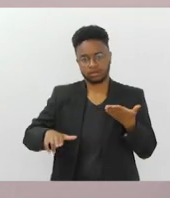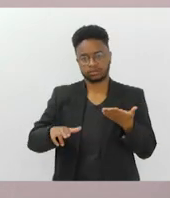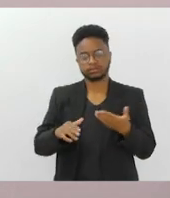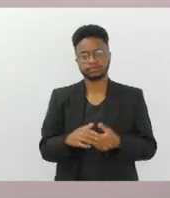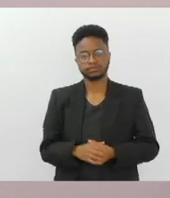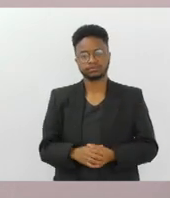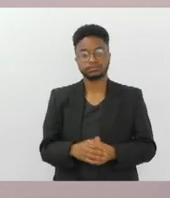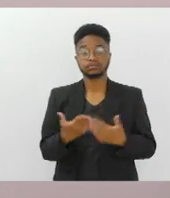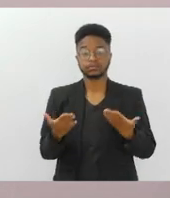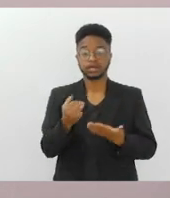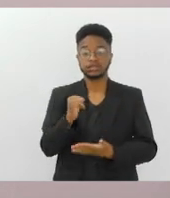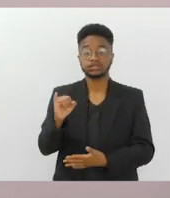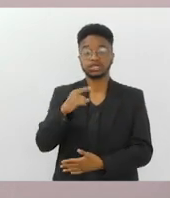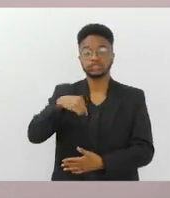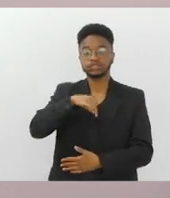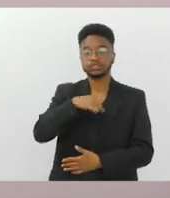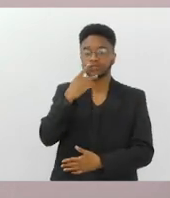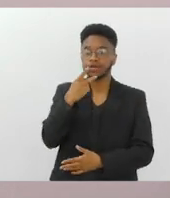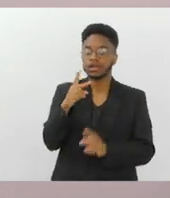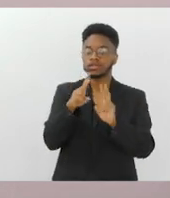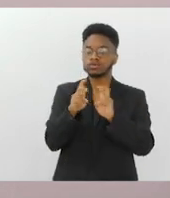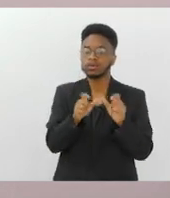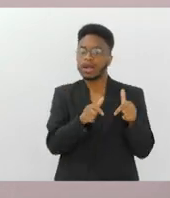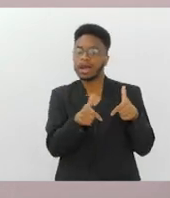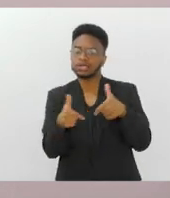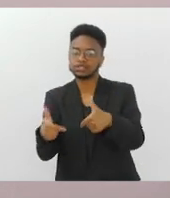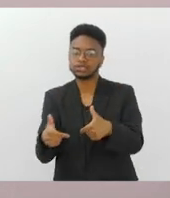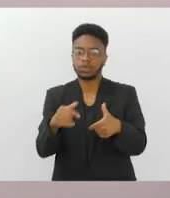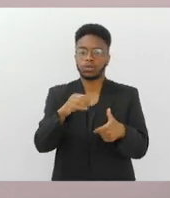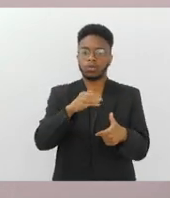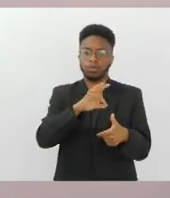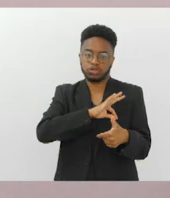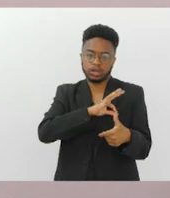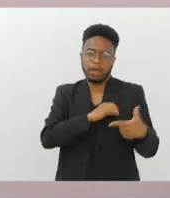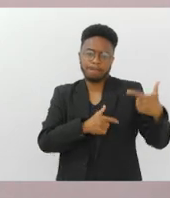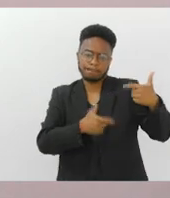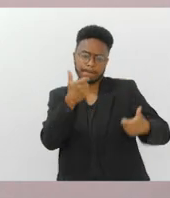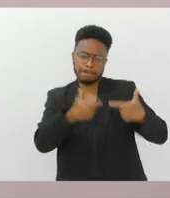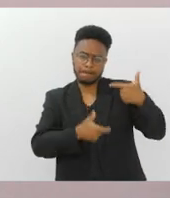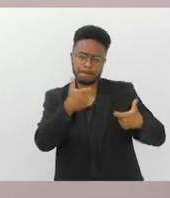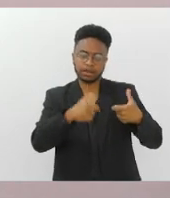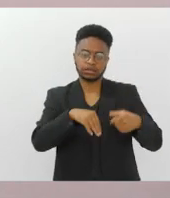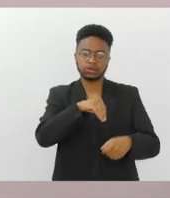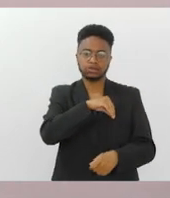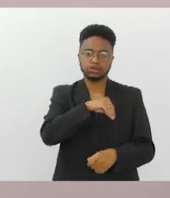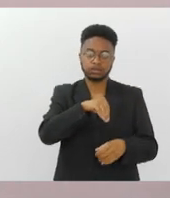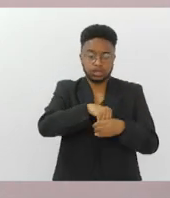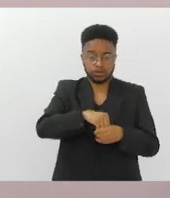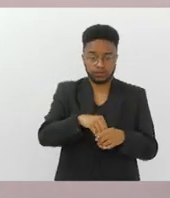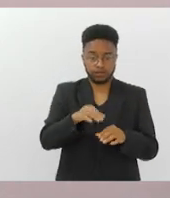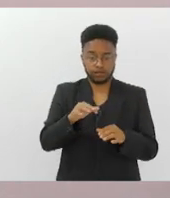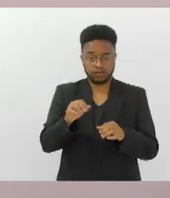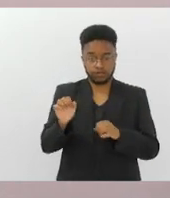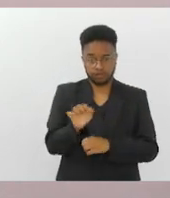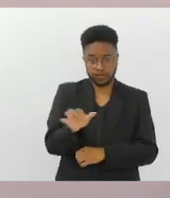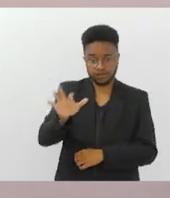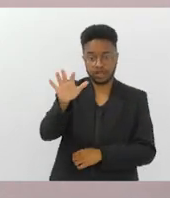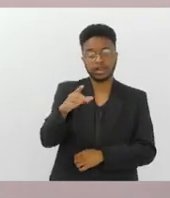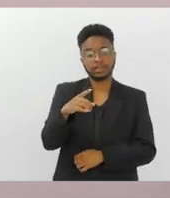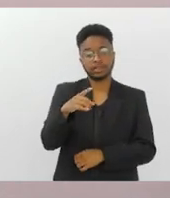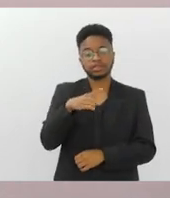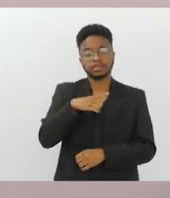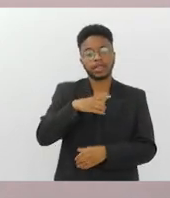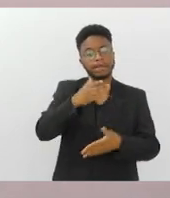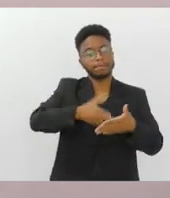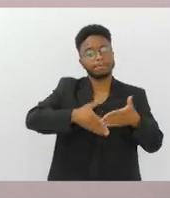gente fala das operações policiais cotidianas dentro das favelas, para além do direito de ir e vir, tem outras consequências,